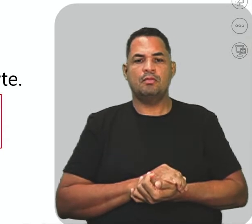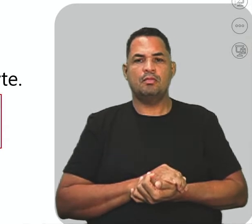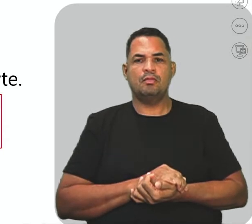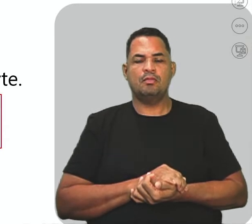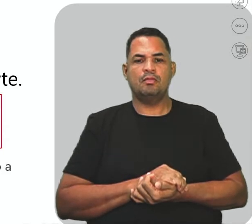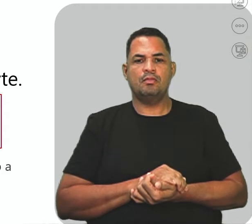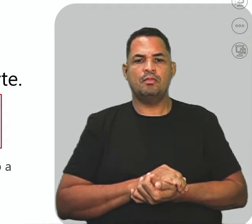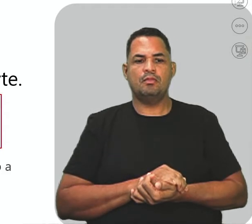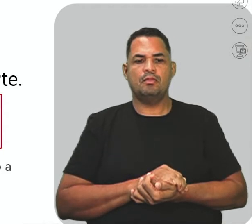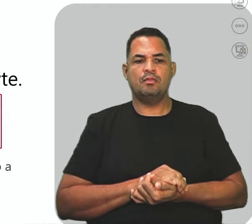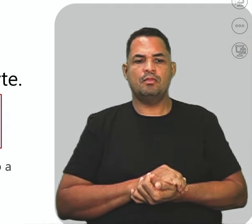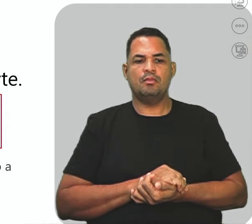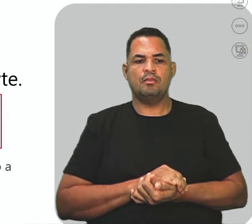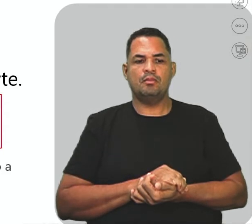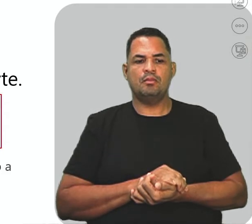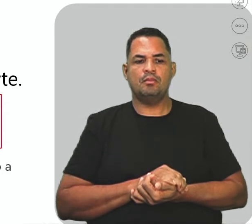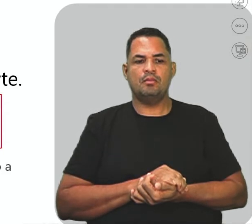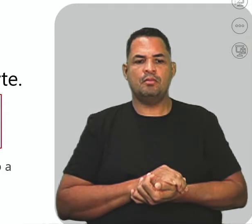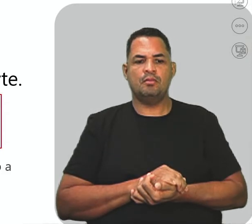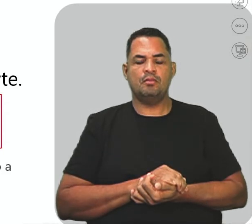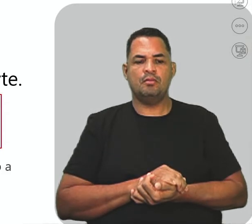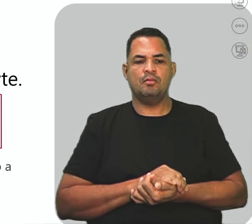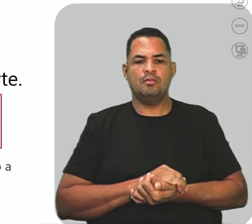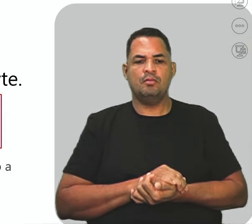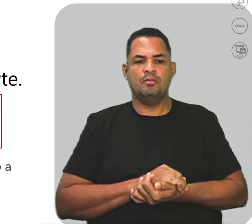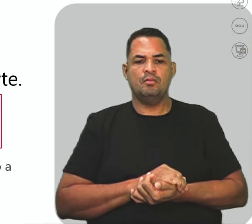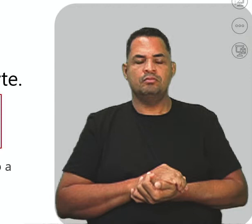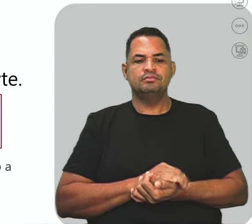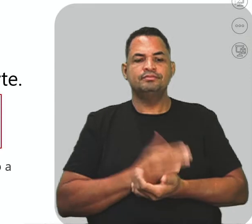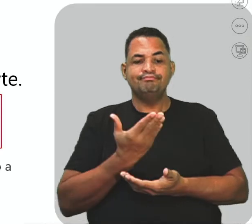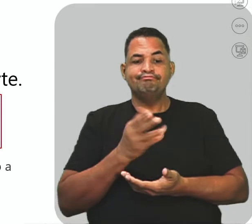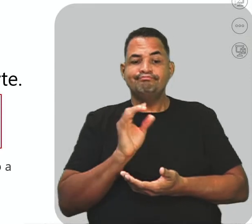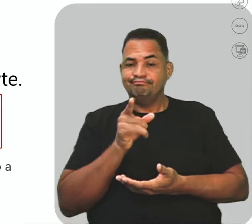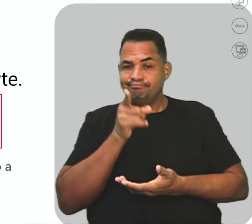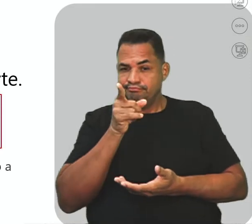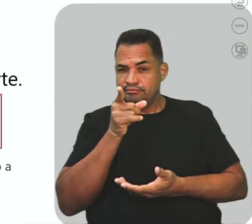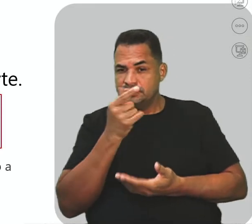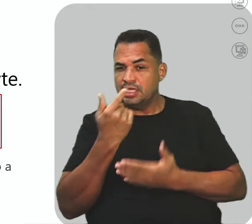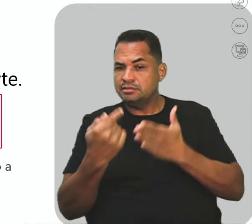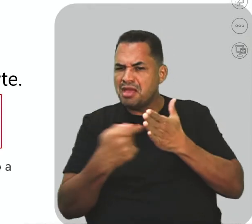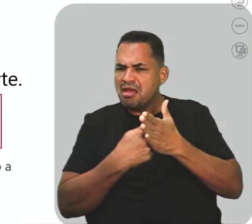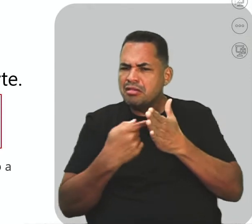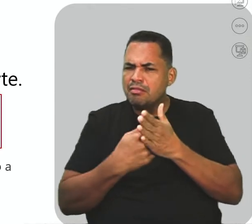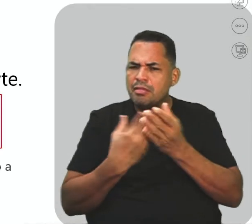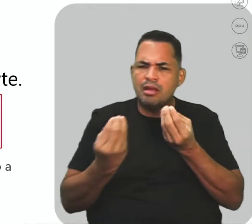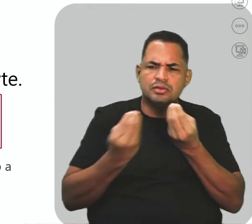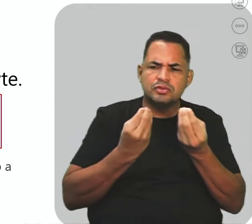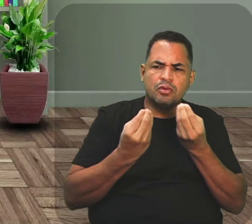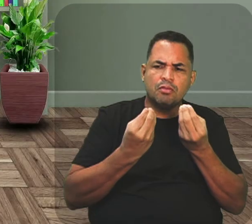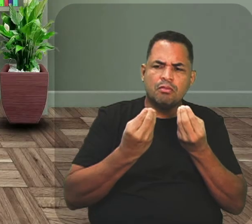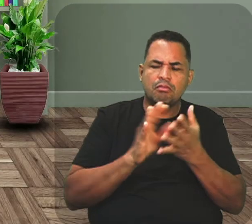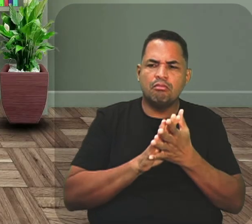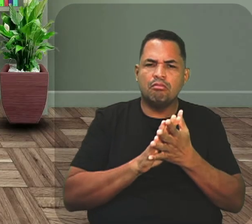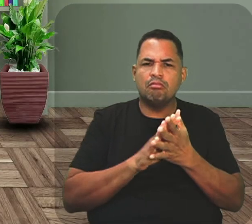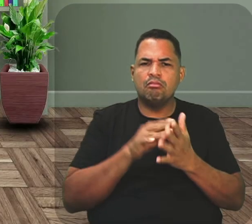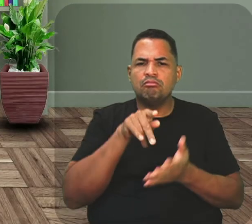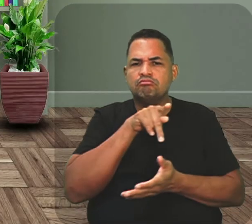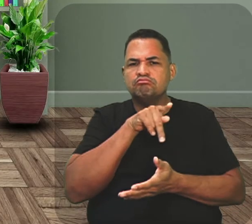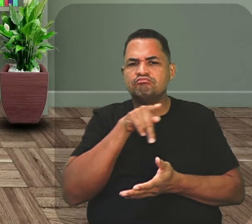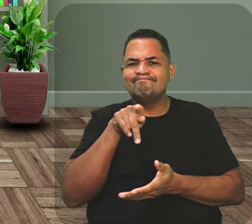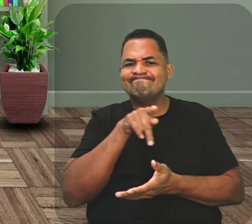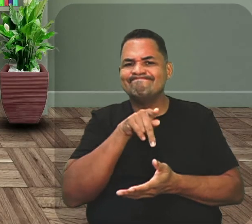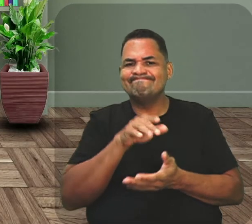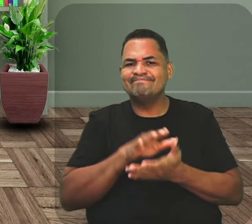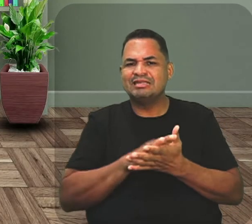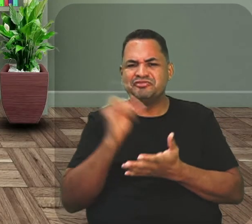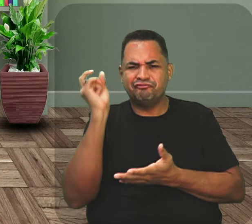lá. Você aí com certeza deve estar, né, se perguntando, professora, mas aí está muito